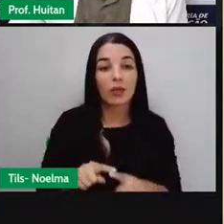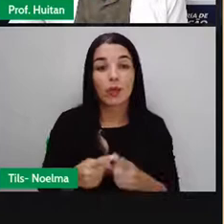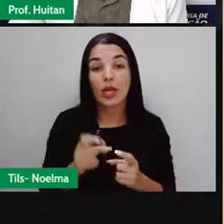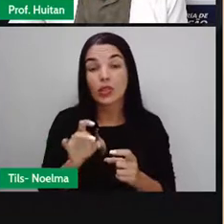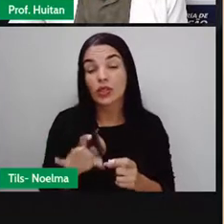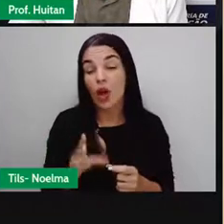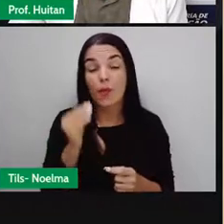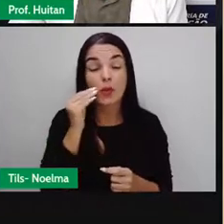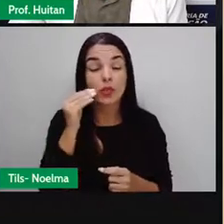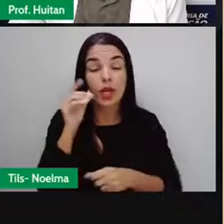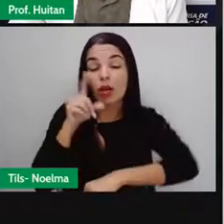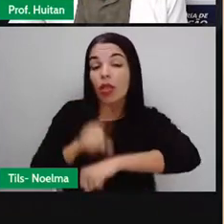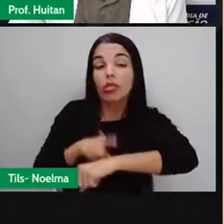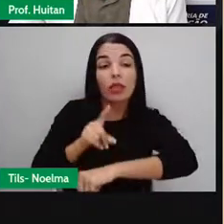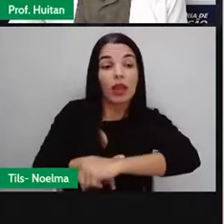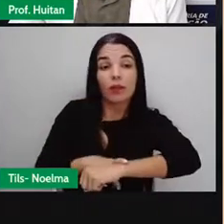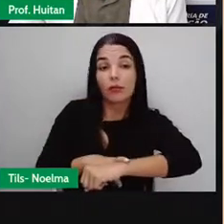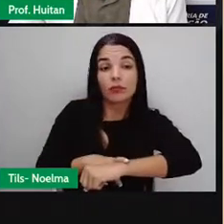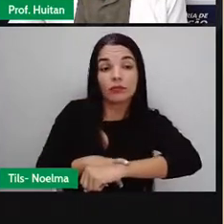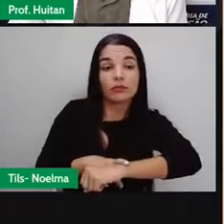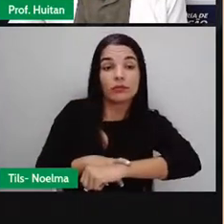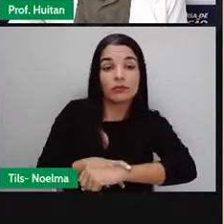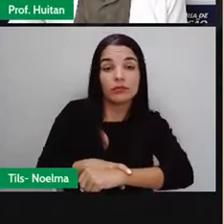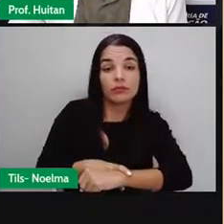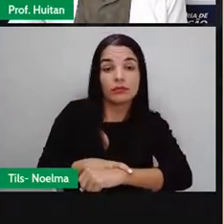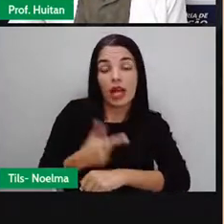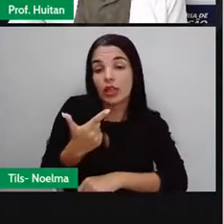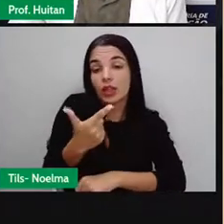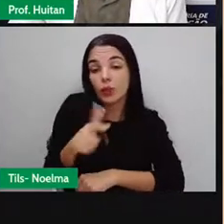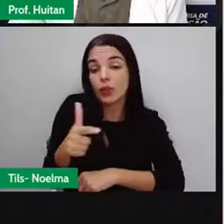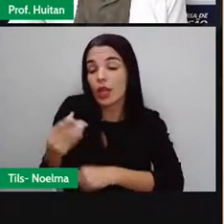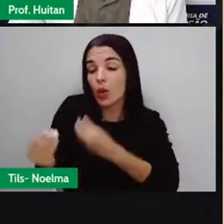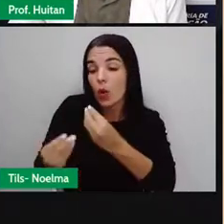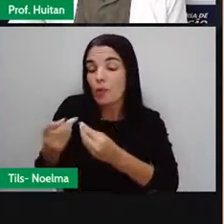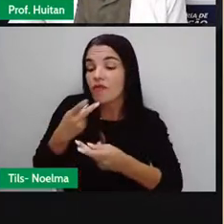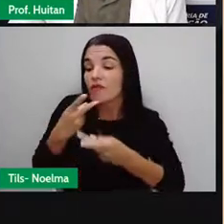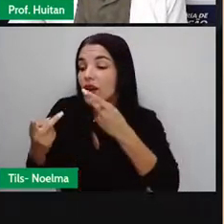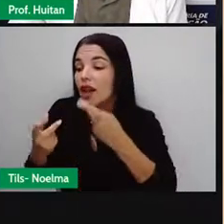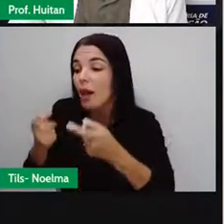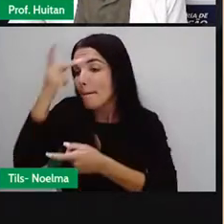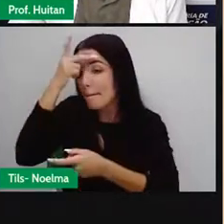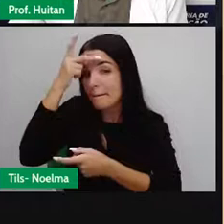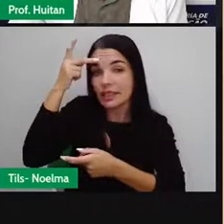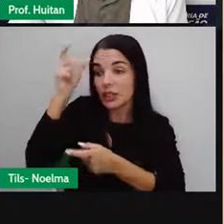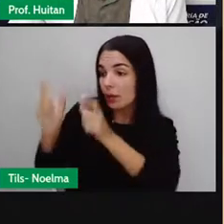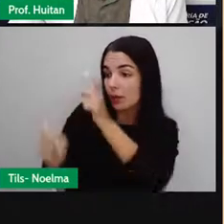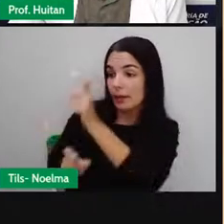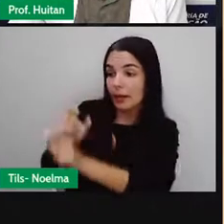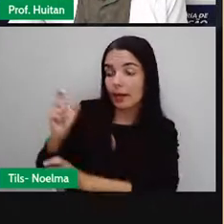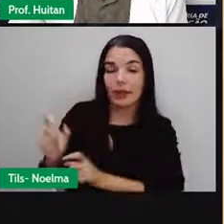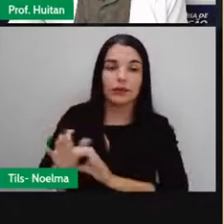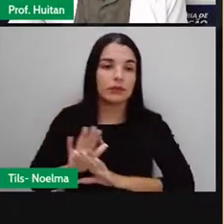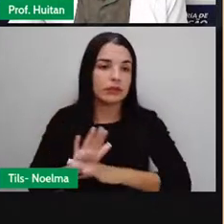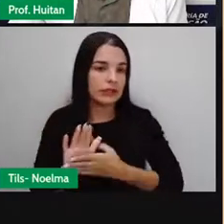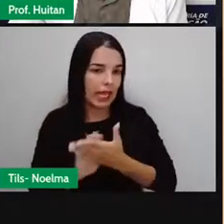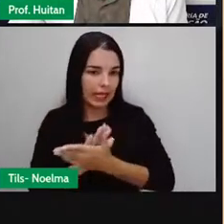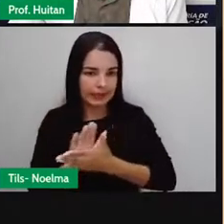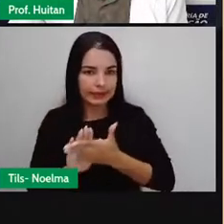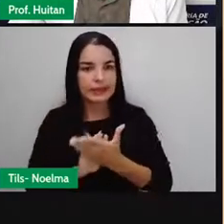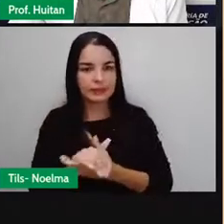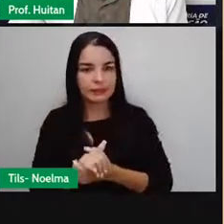de tempo. São 5:30. Não está se referindo a ninguém, ninguém está praticando uma ação.